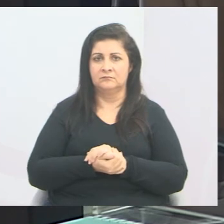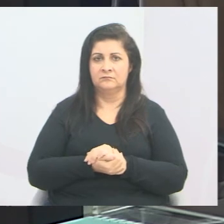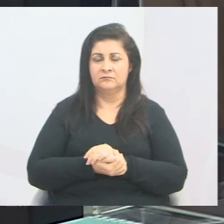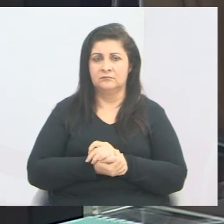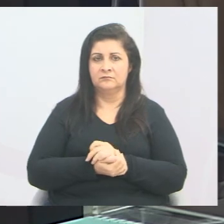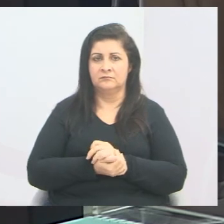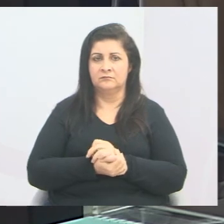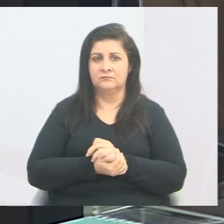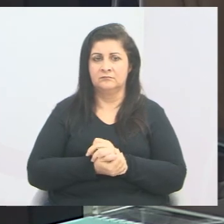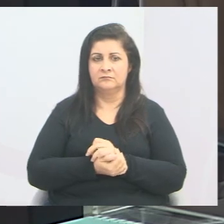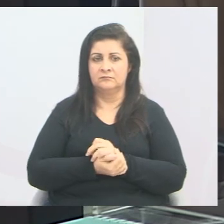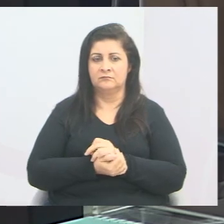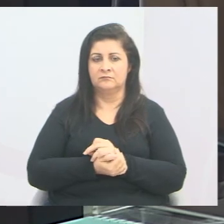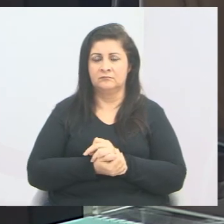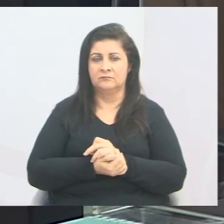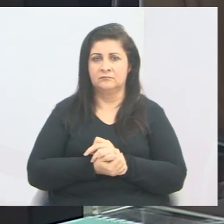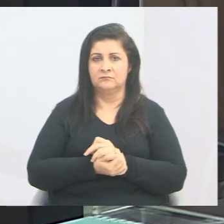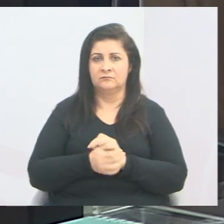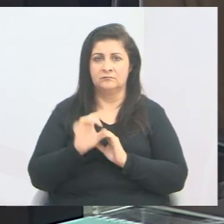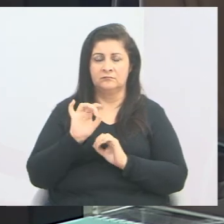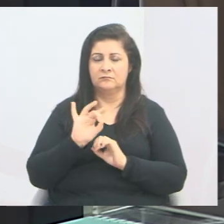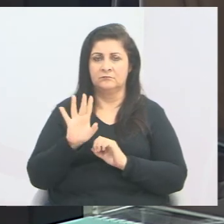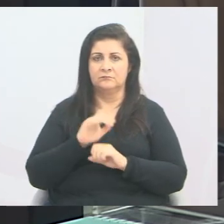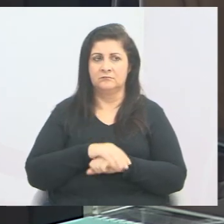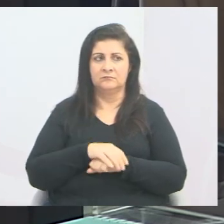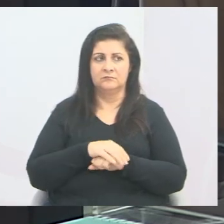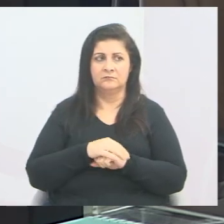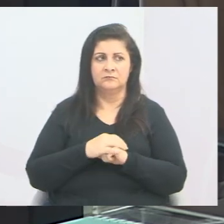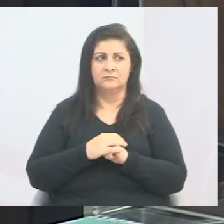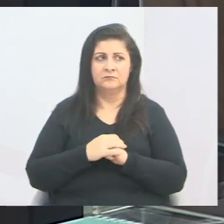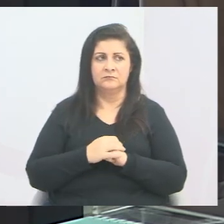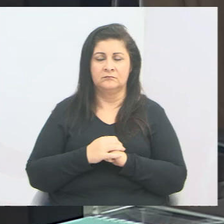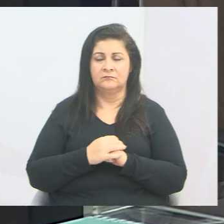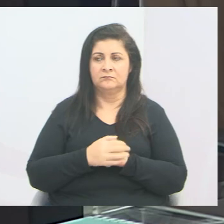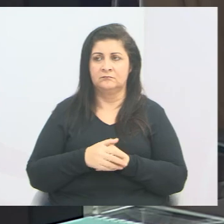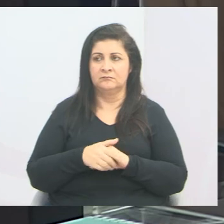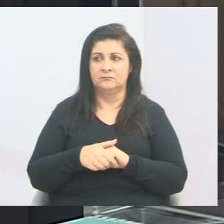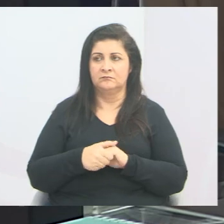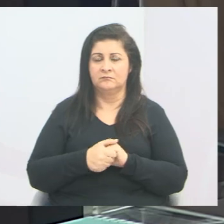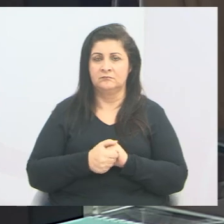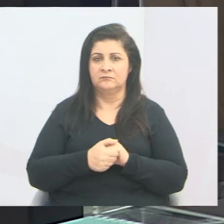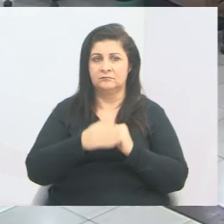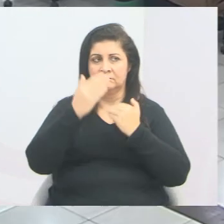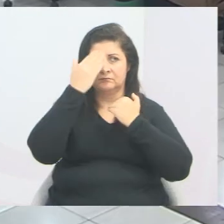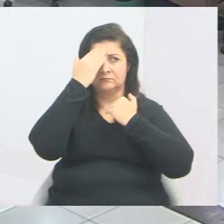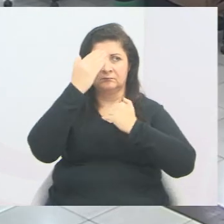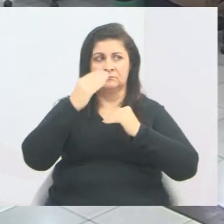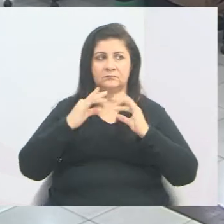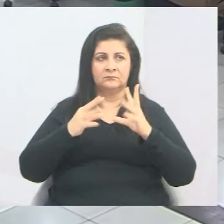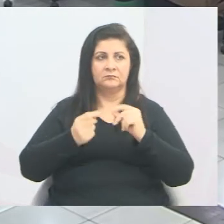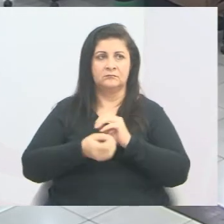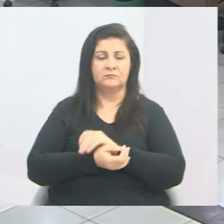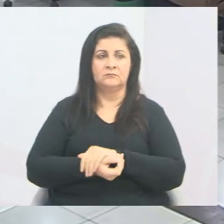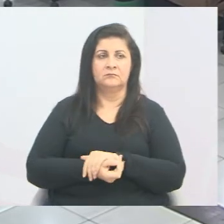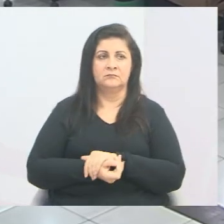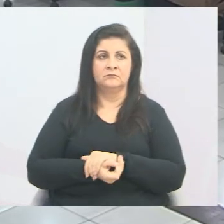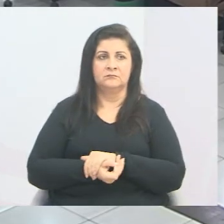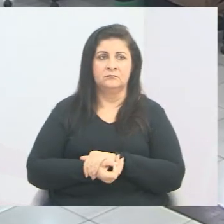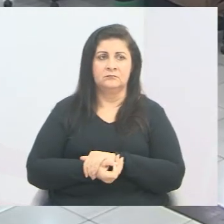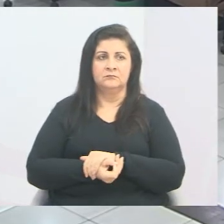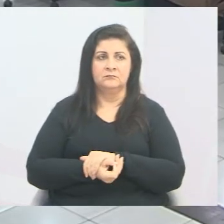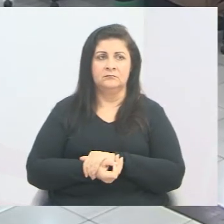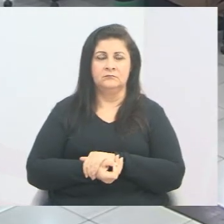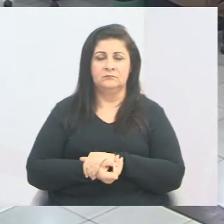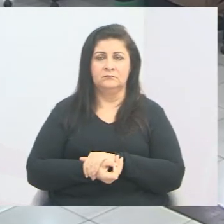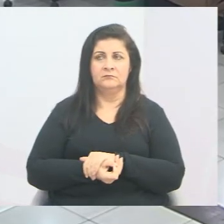Então, era só isso que eu gostaria de falar. Obrigado a todos e boa noite.